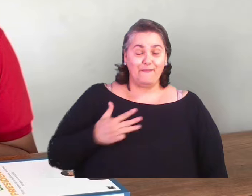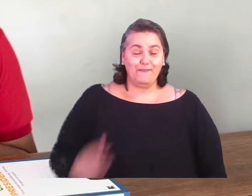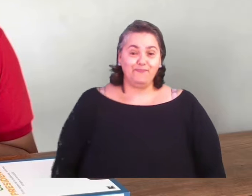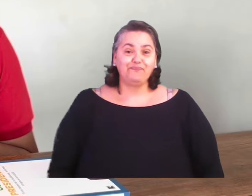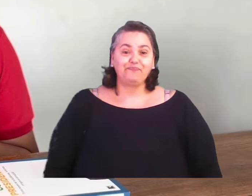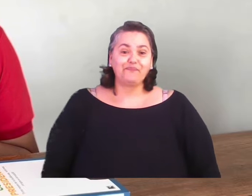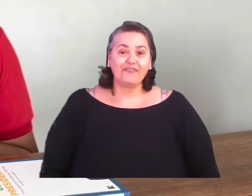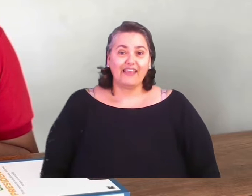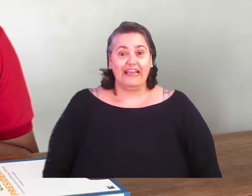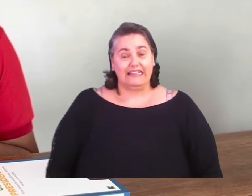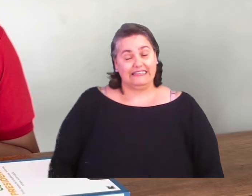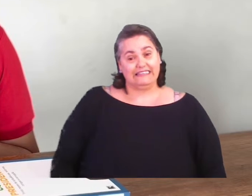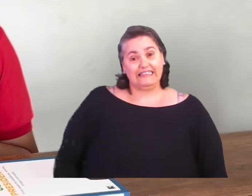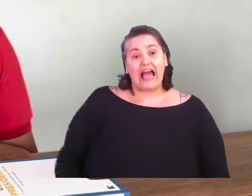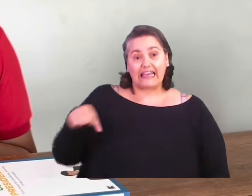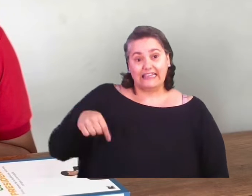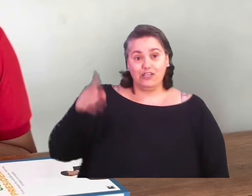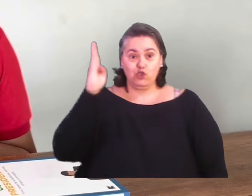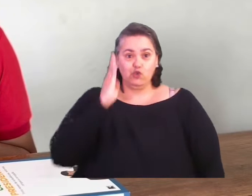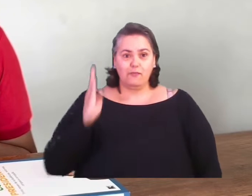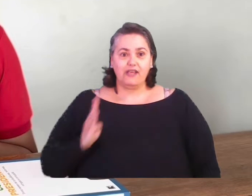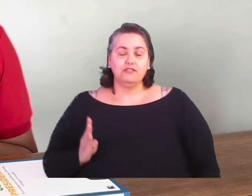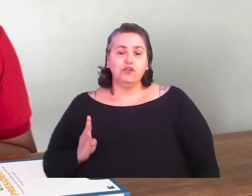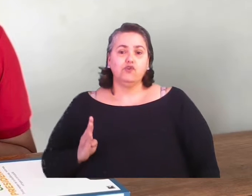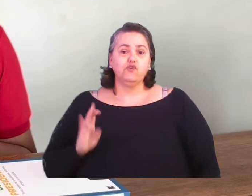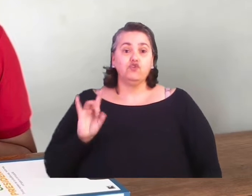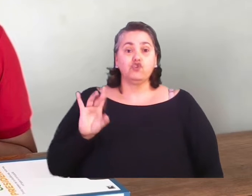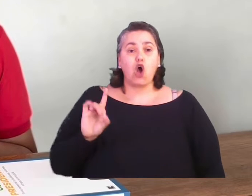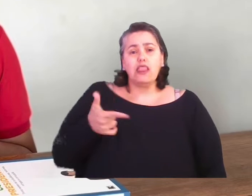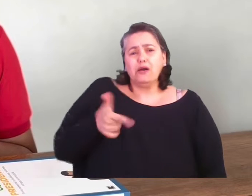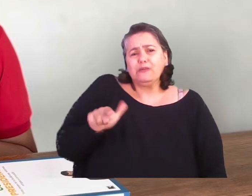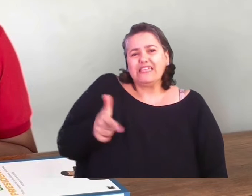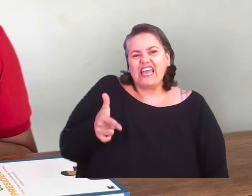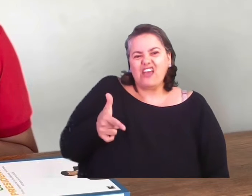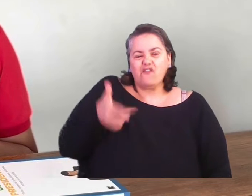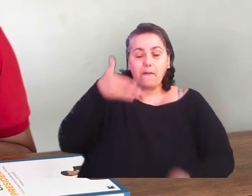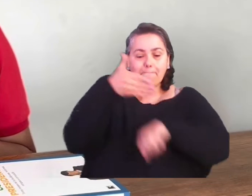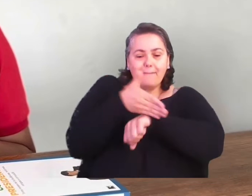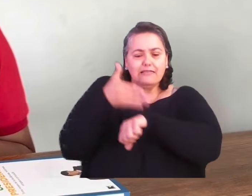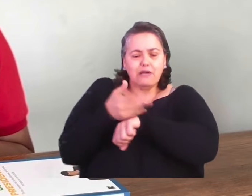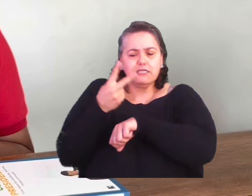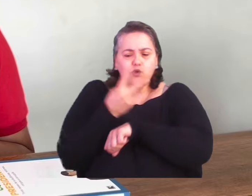Silva. Aliás, no Brasil, nós só tivemos